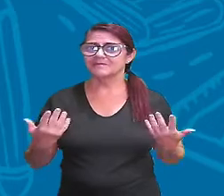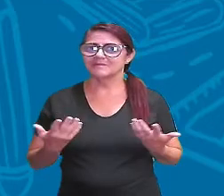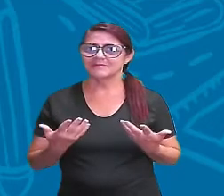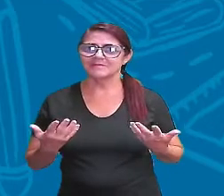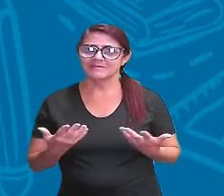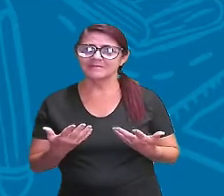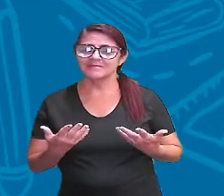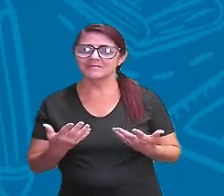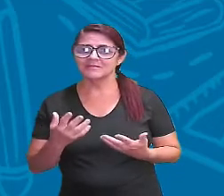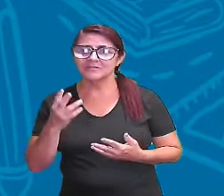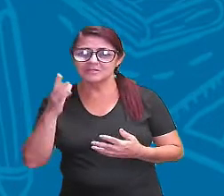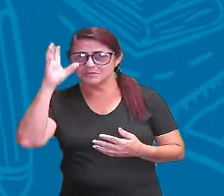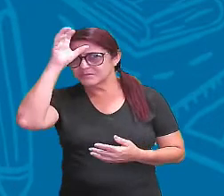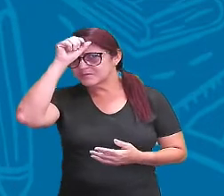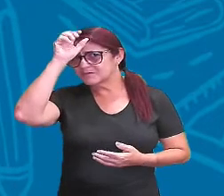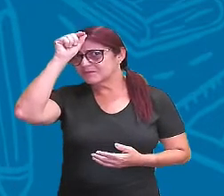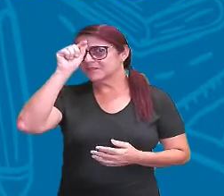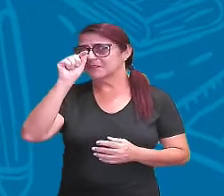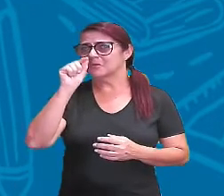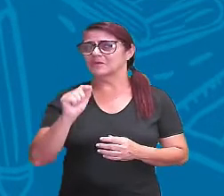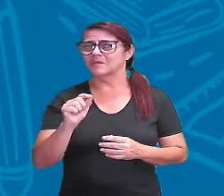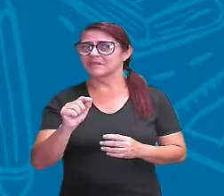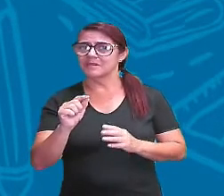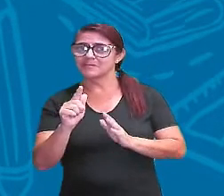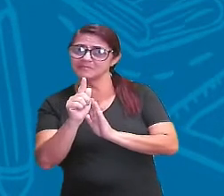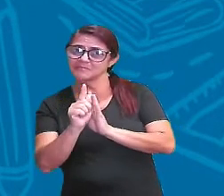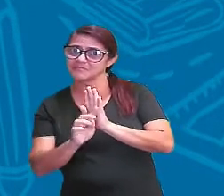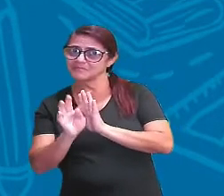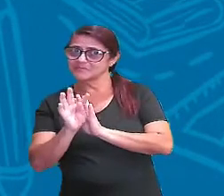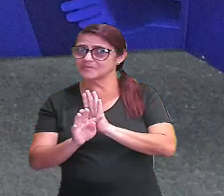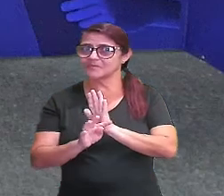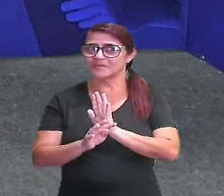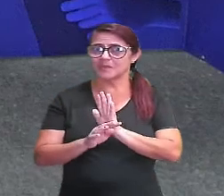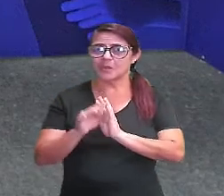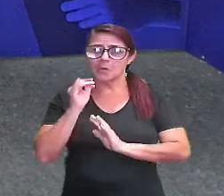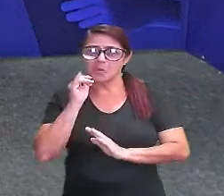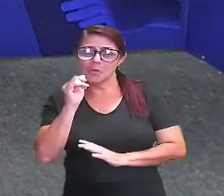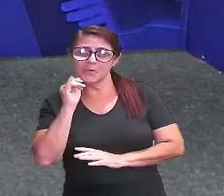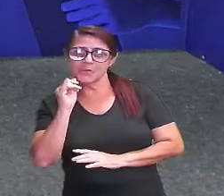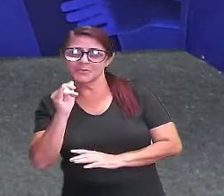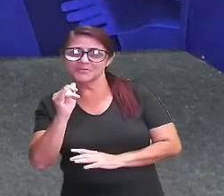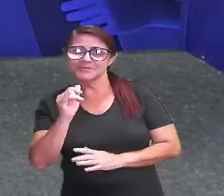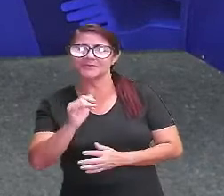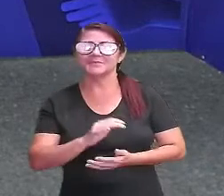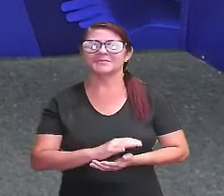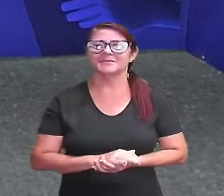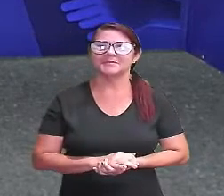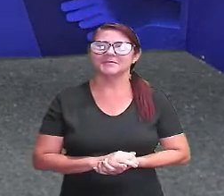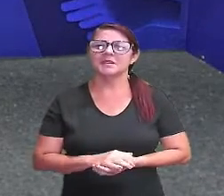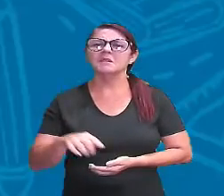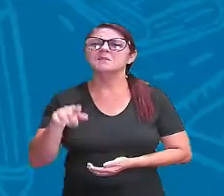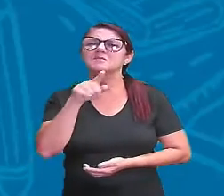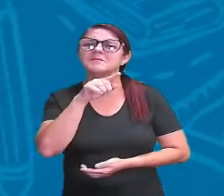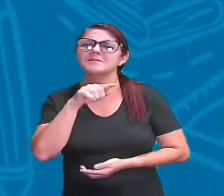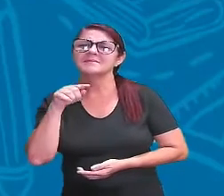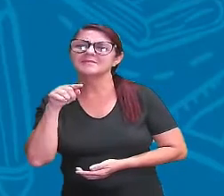a gente vai ver um gênero textual que chama-se conto, né? Quem